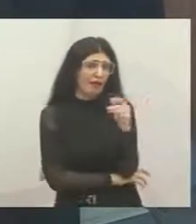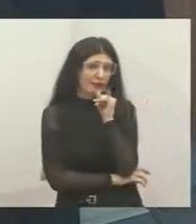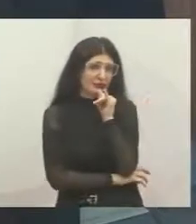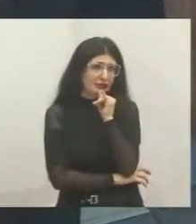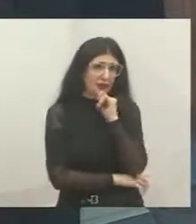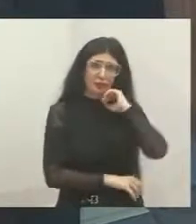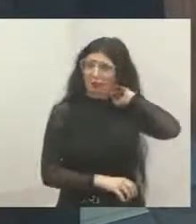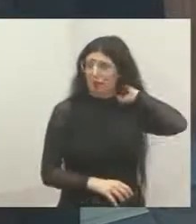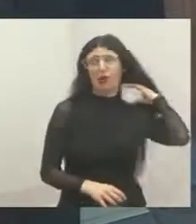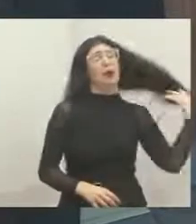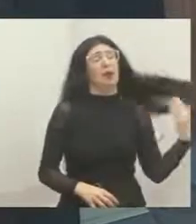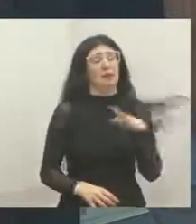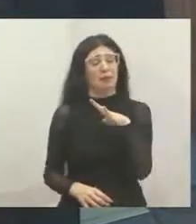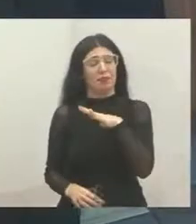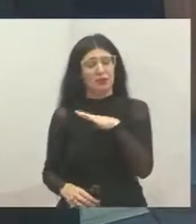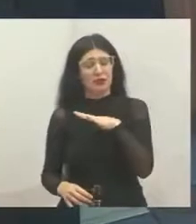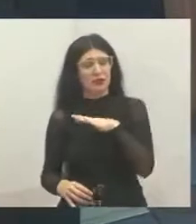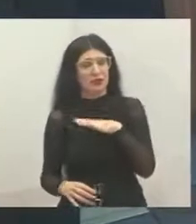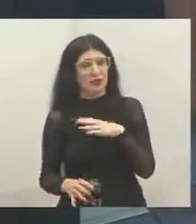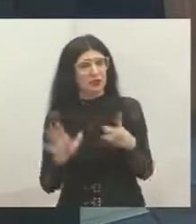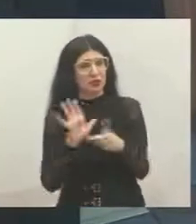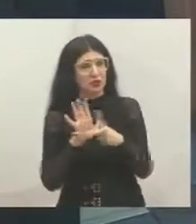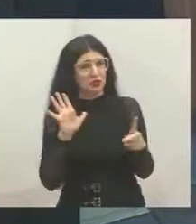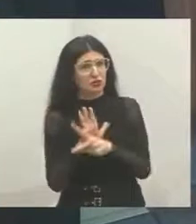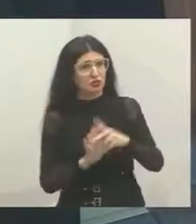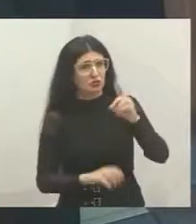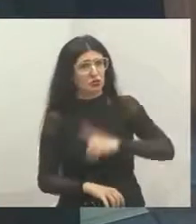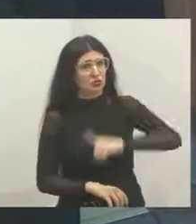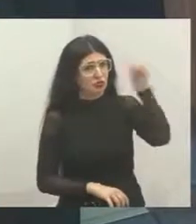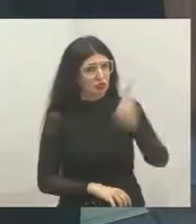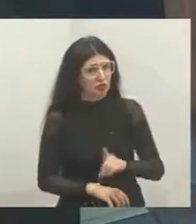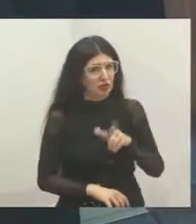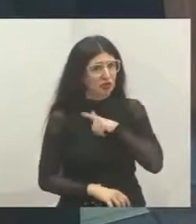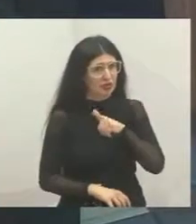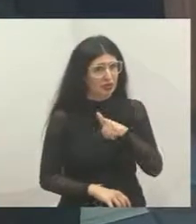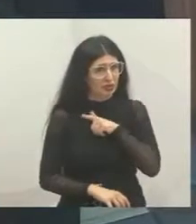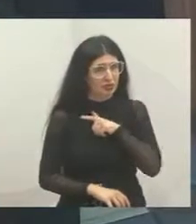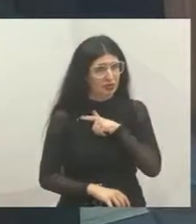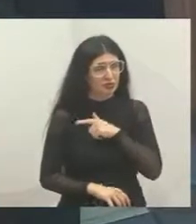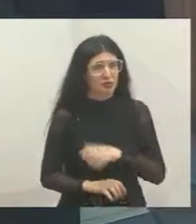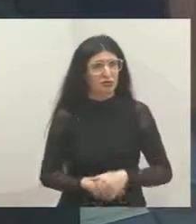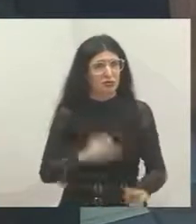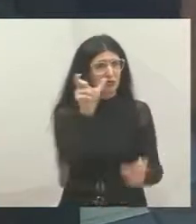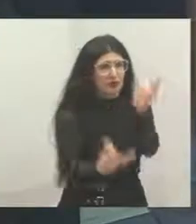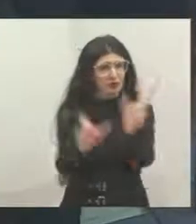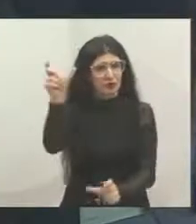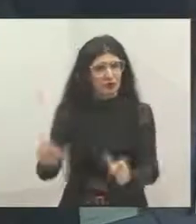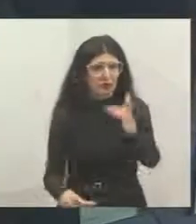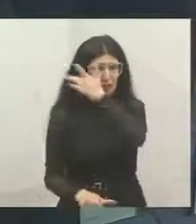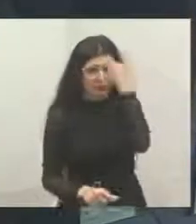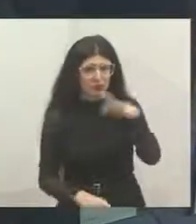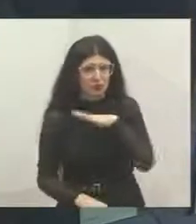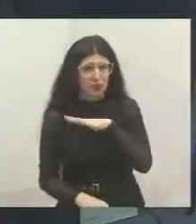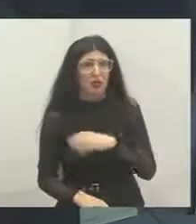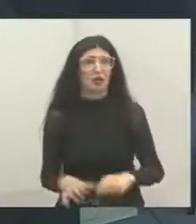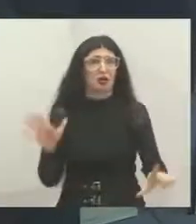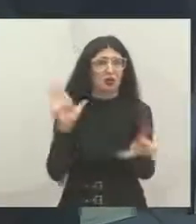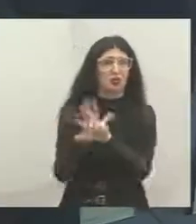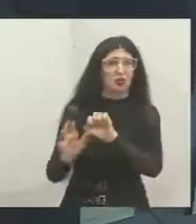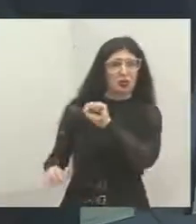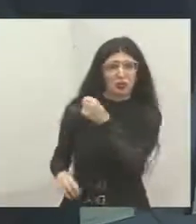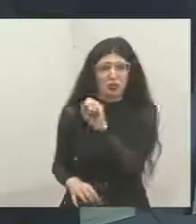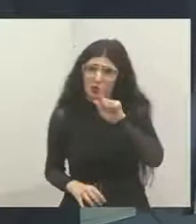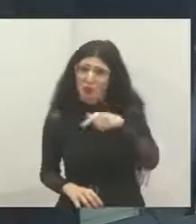deveria o município ele ter o direito de direcionar os moradores da cidade, coisa que a Lei 8.066 não